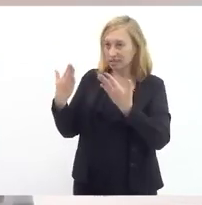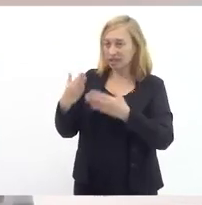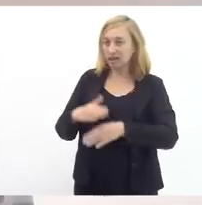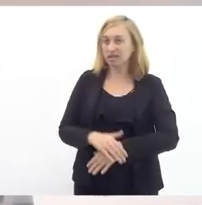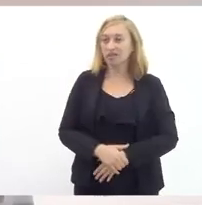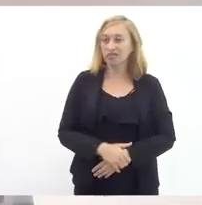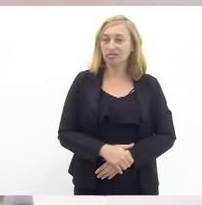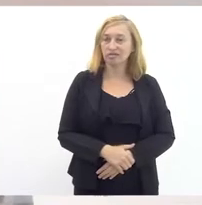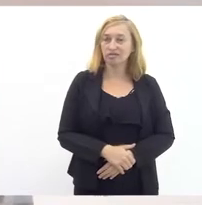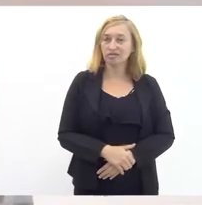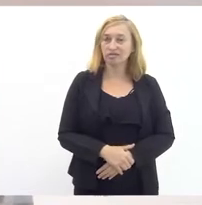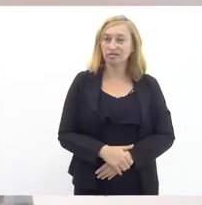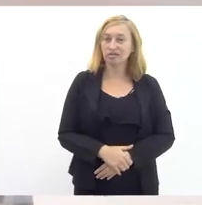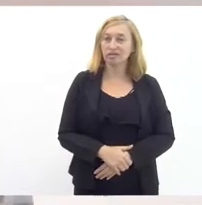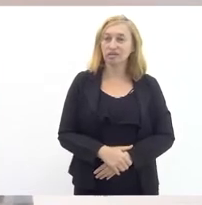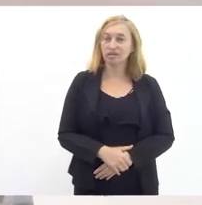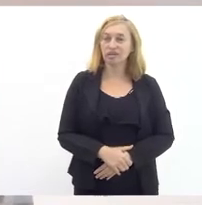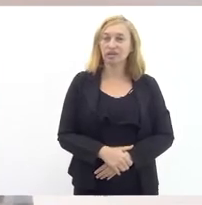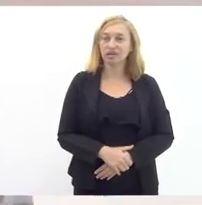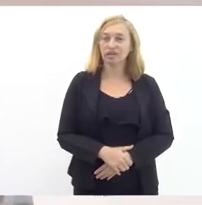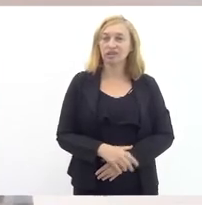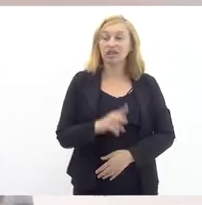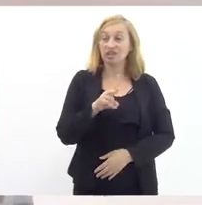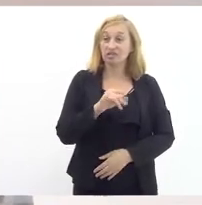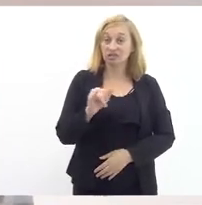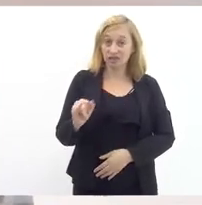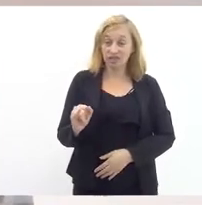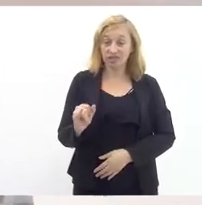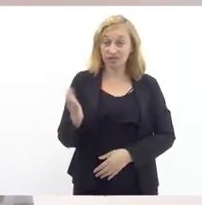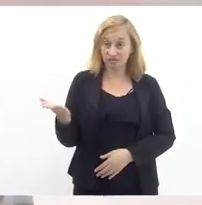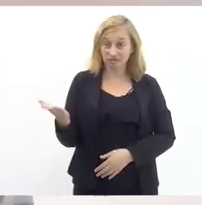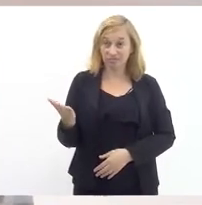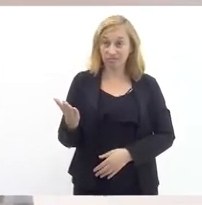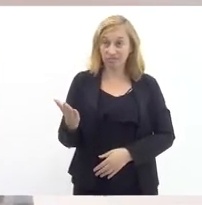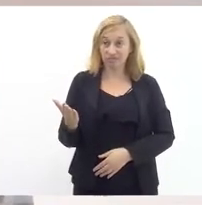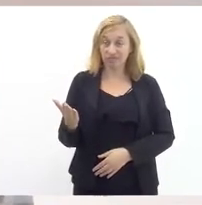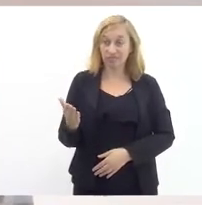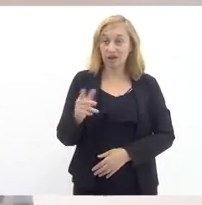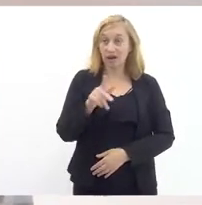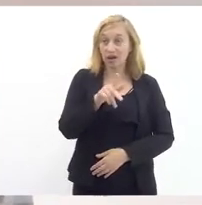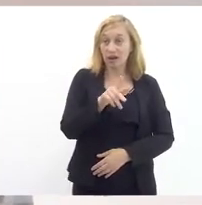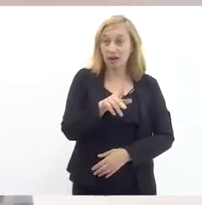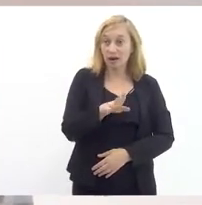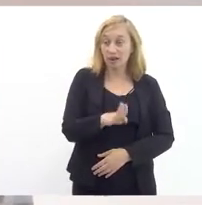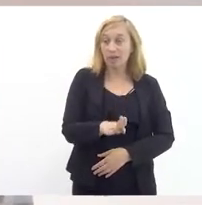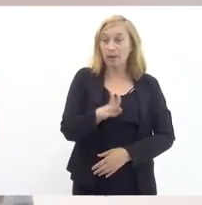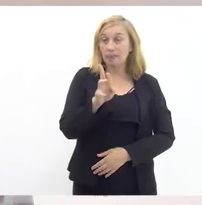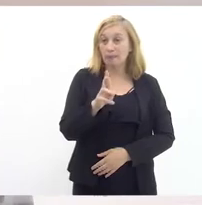o lastro da via permanente são as britas.